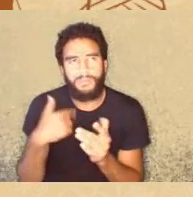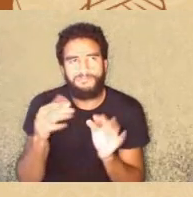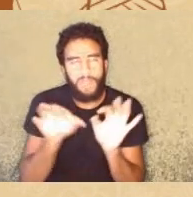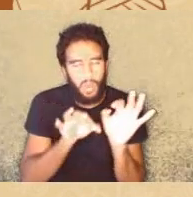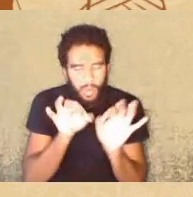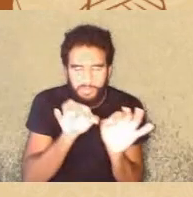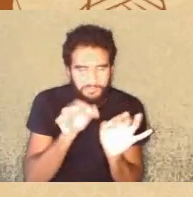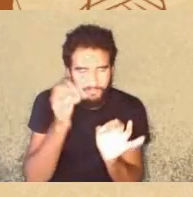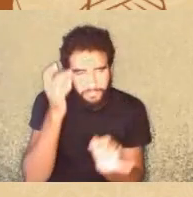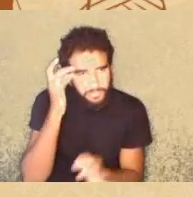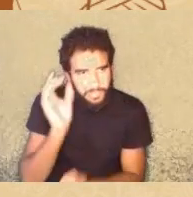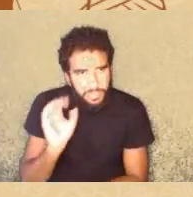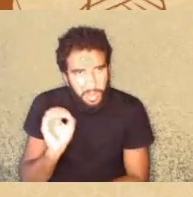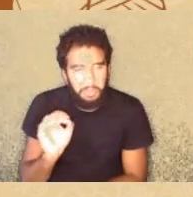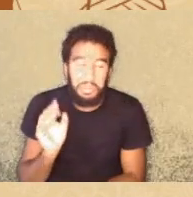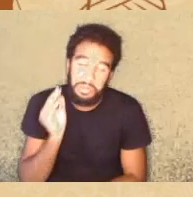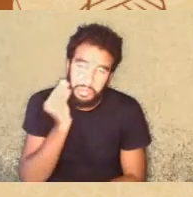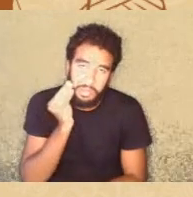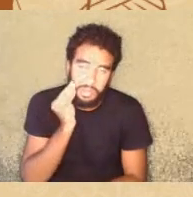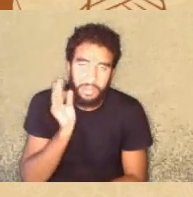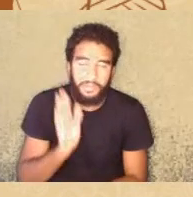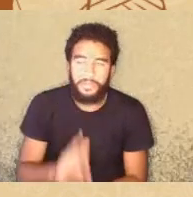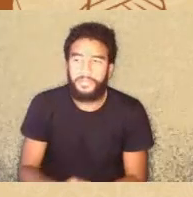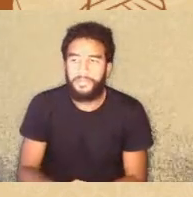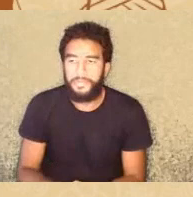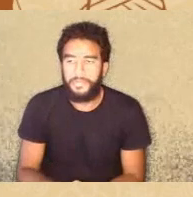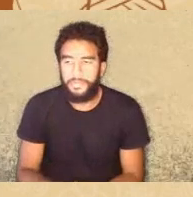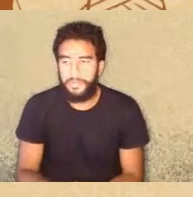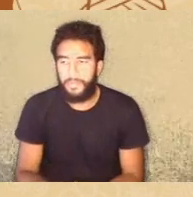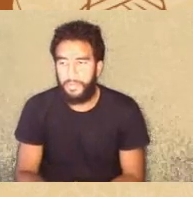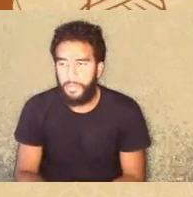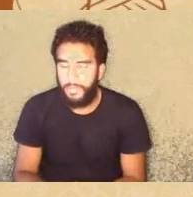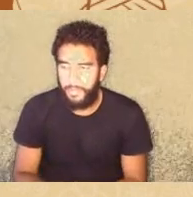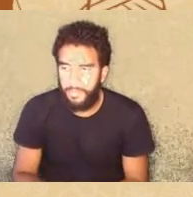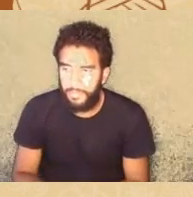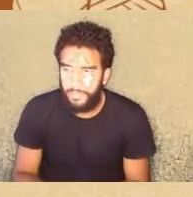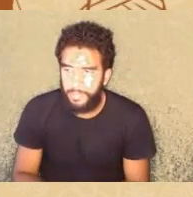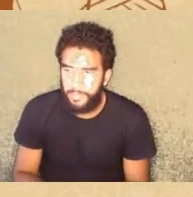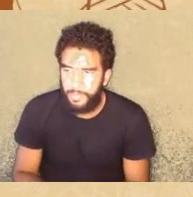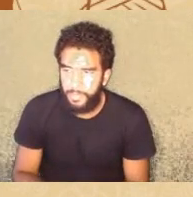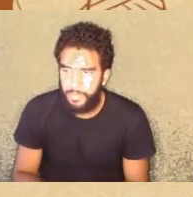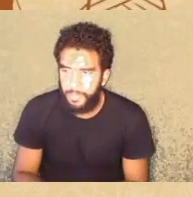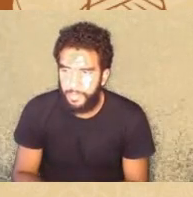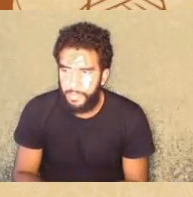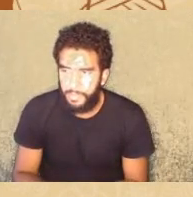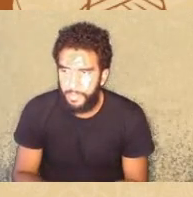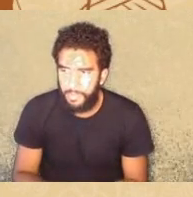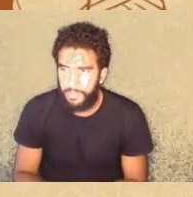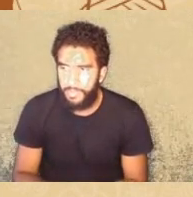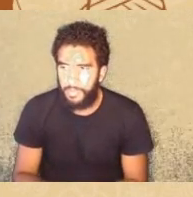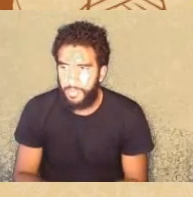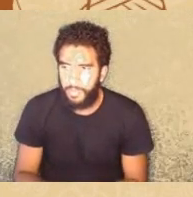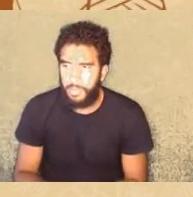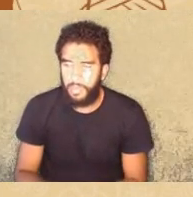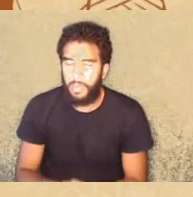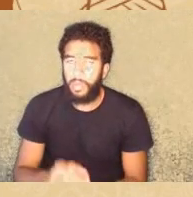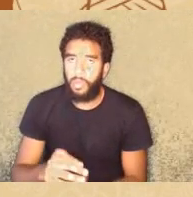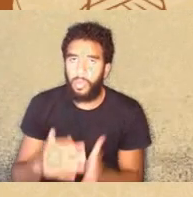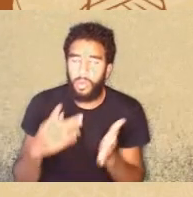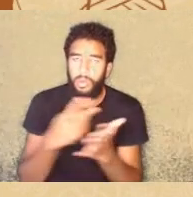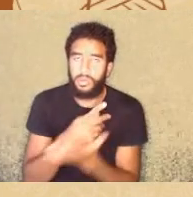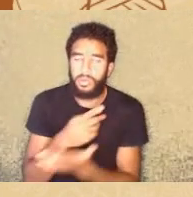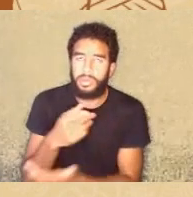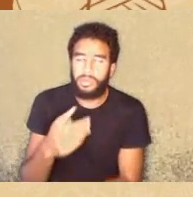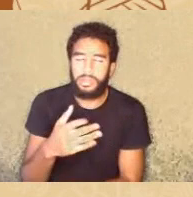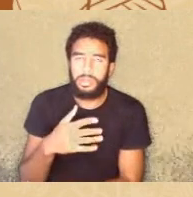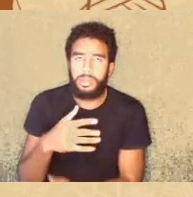tentar, pensando aí que o resultado dessa violência que a população está sofrendo,